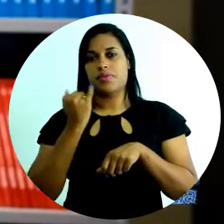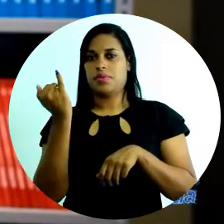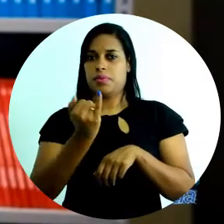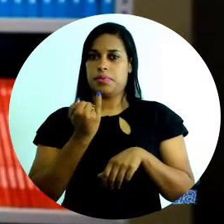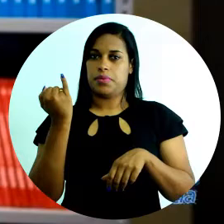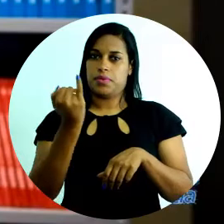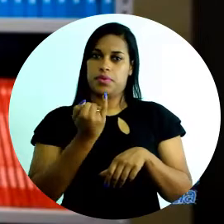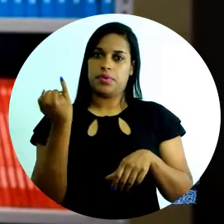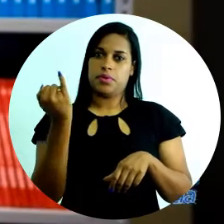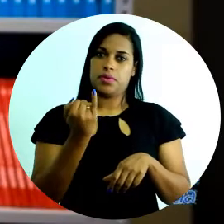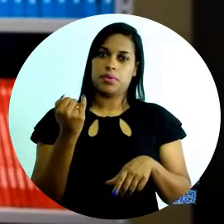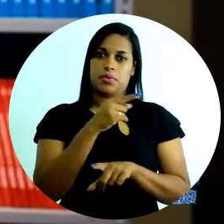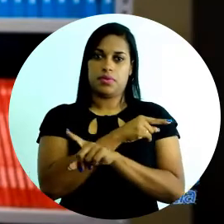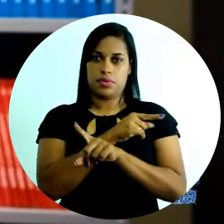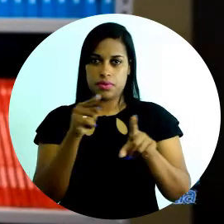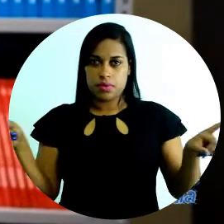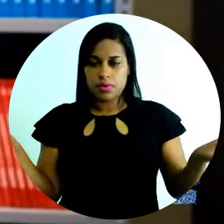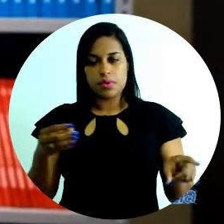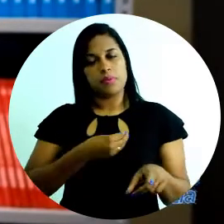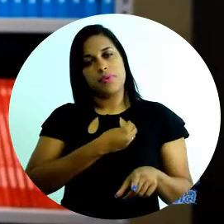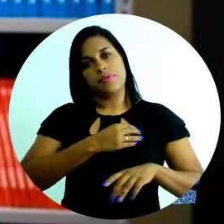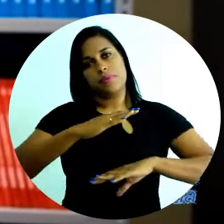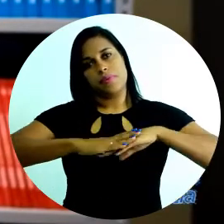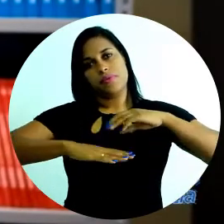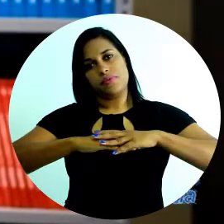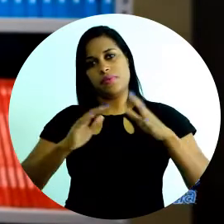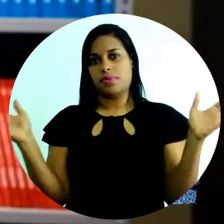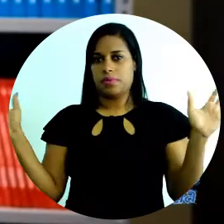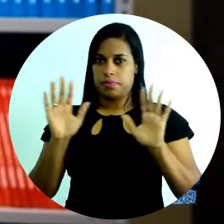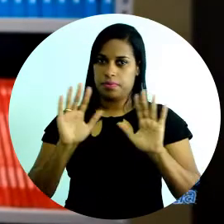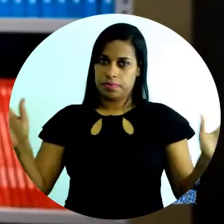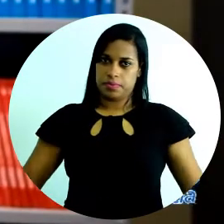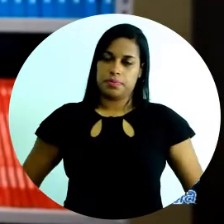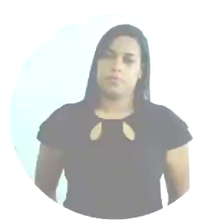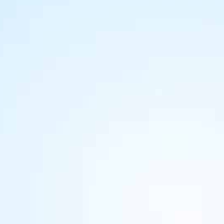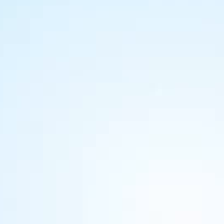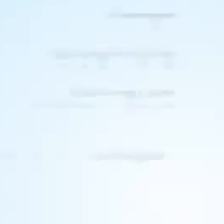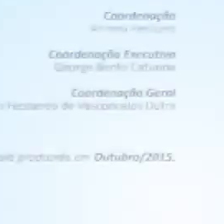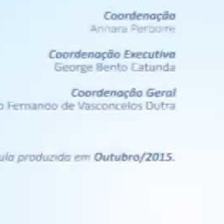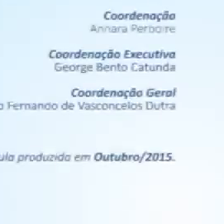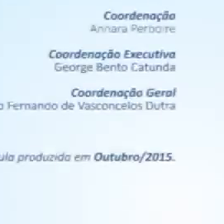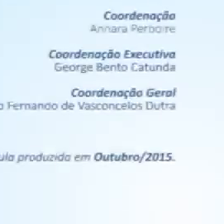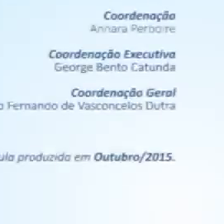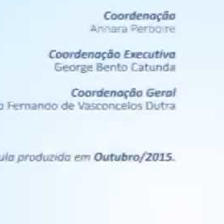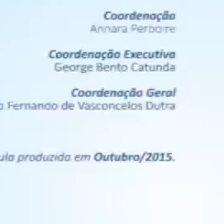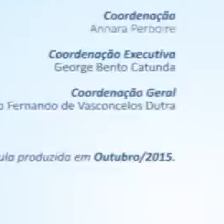que eu tenho certeza que vai ser muito gratificante para a vida profissional de vocês. Até lá!